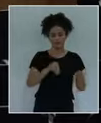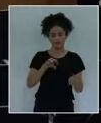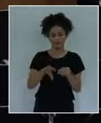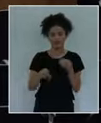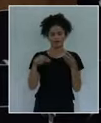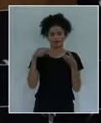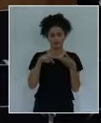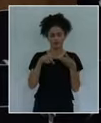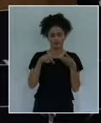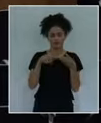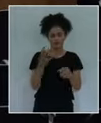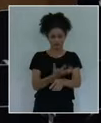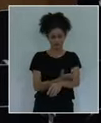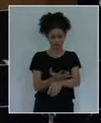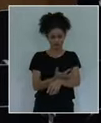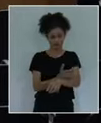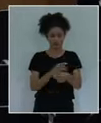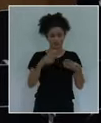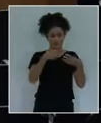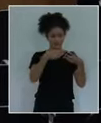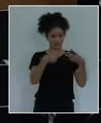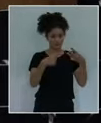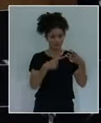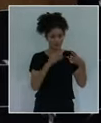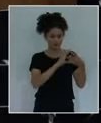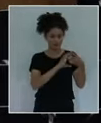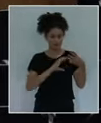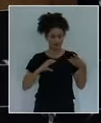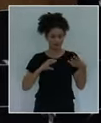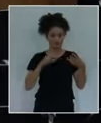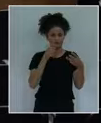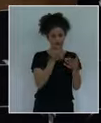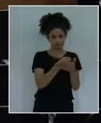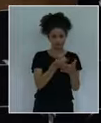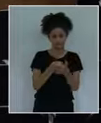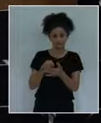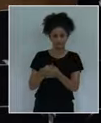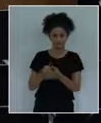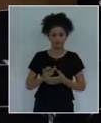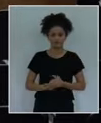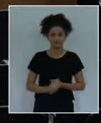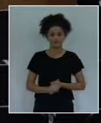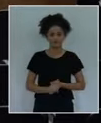Souza, Sérgio Antônio de Moura, pela Comissão de Orçamento e Tomada de Contas.